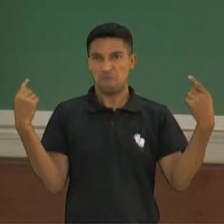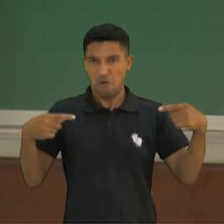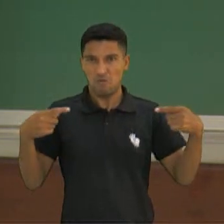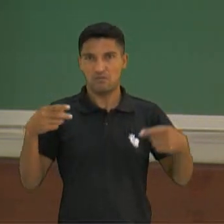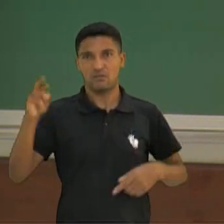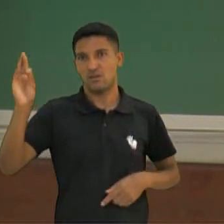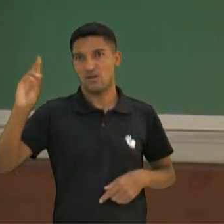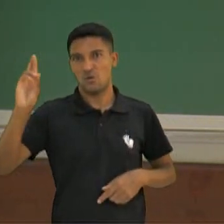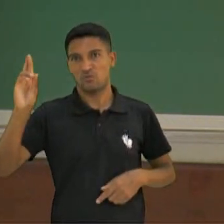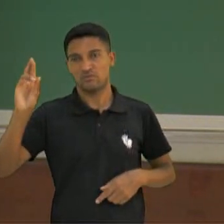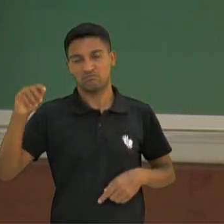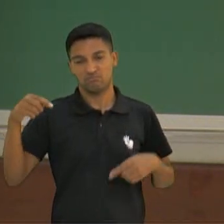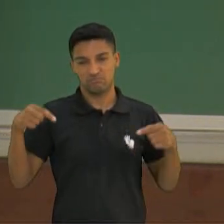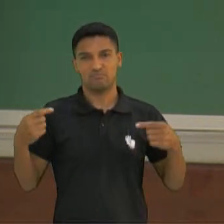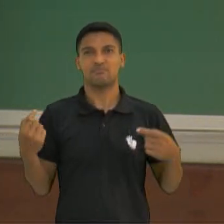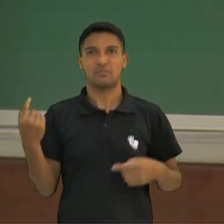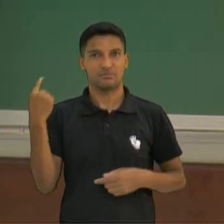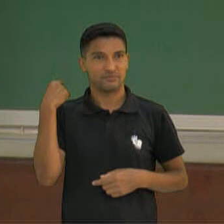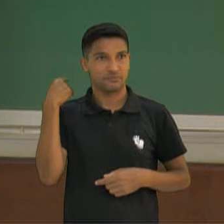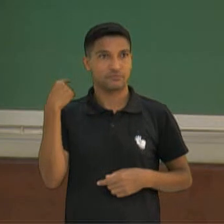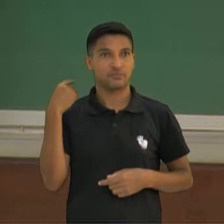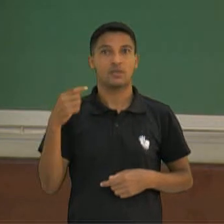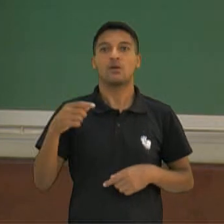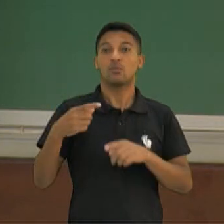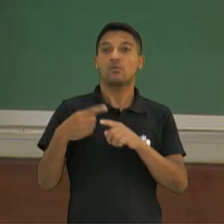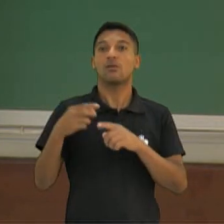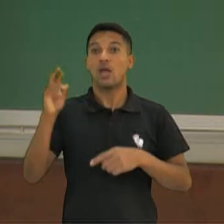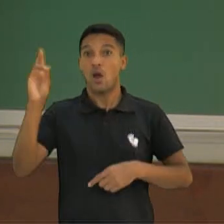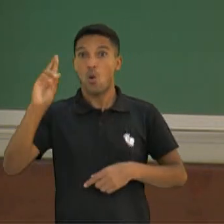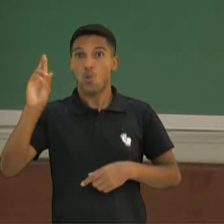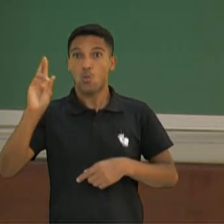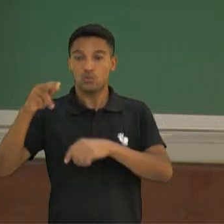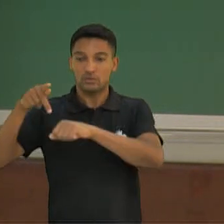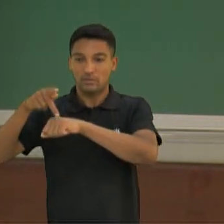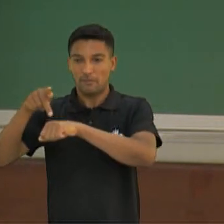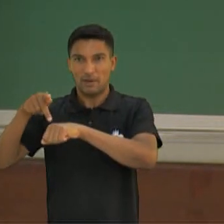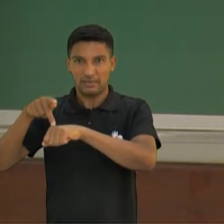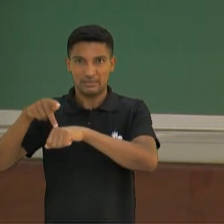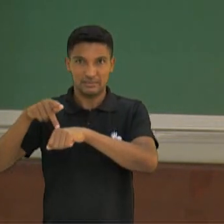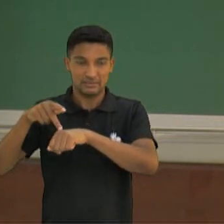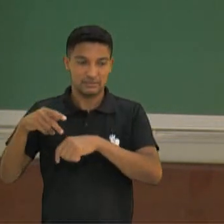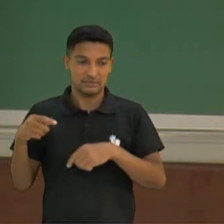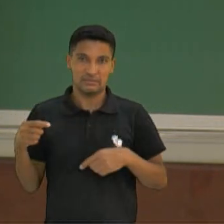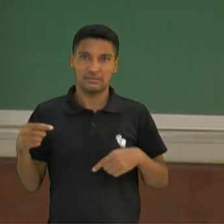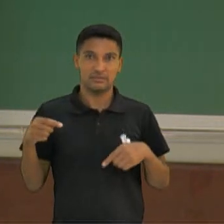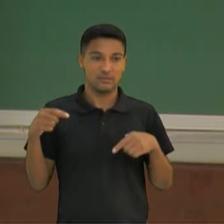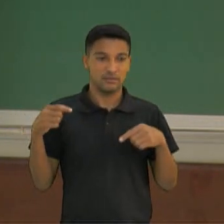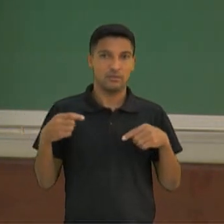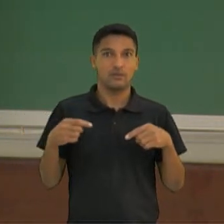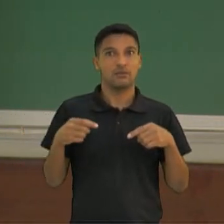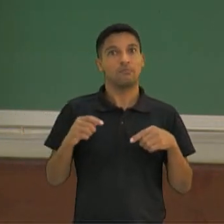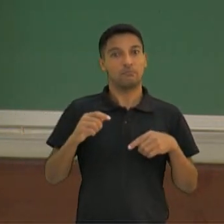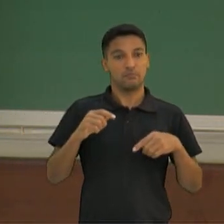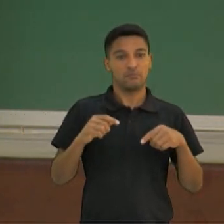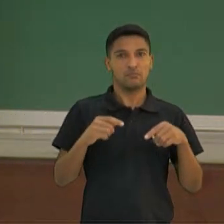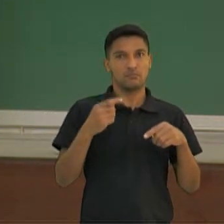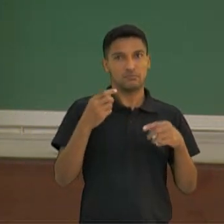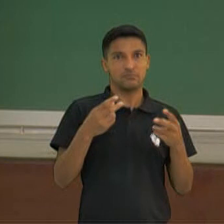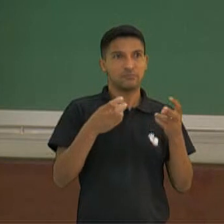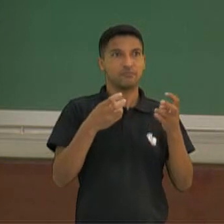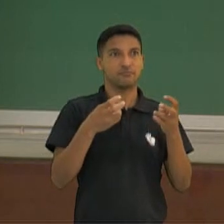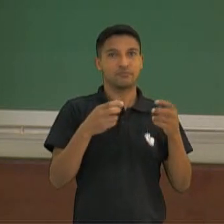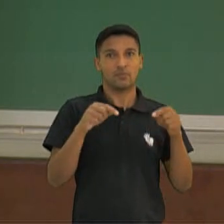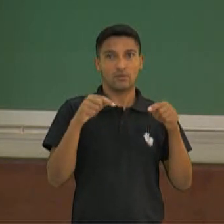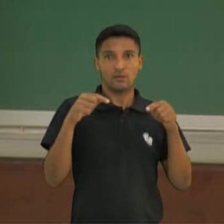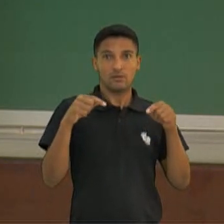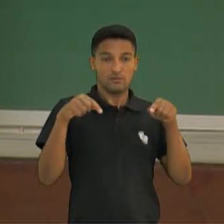nessa região da Crimeia, que a Rússia alega que não se envolve, mas guerra é guerra, né? É complicada a situação ali.